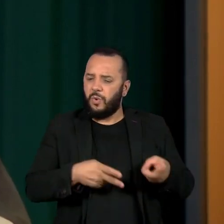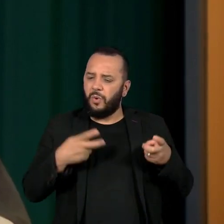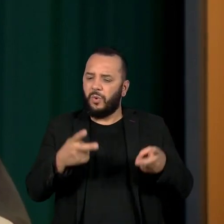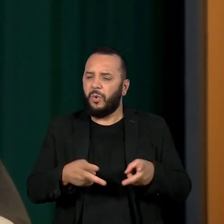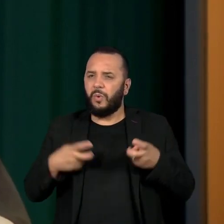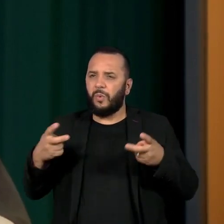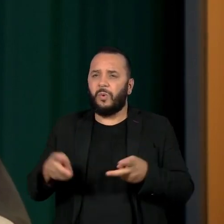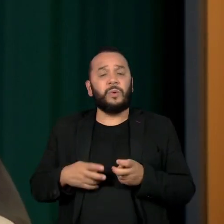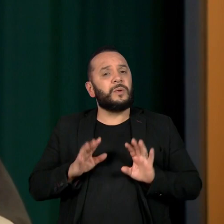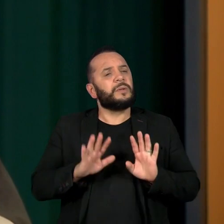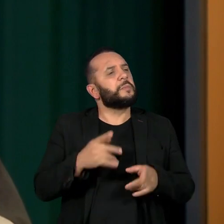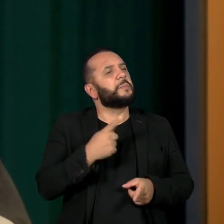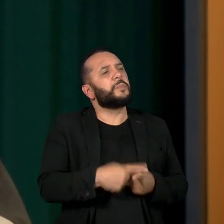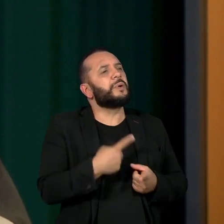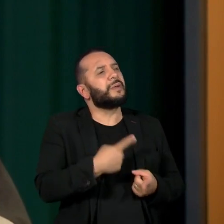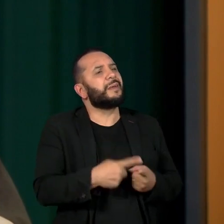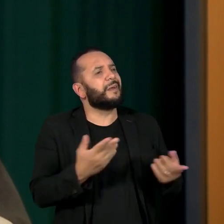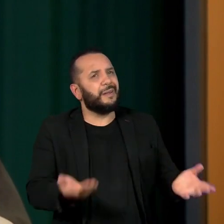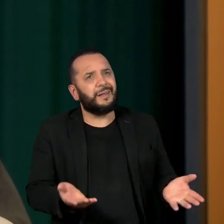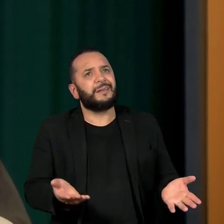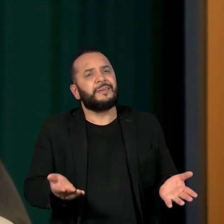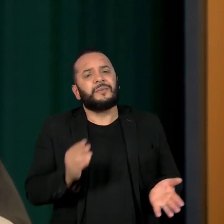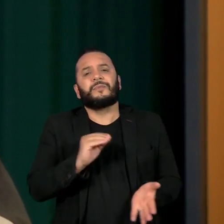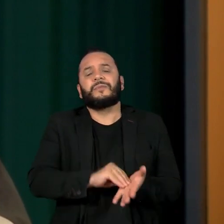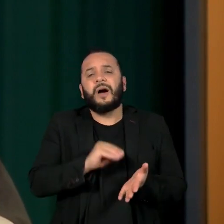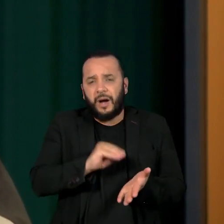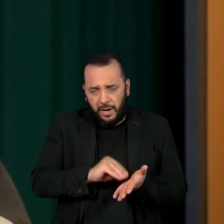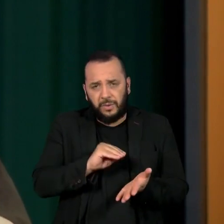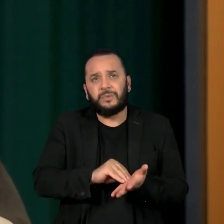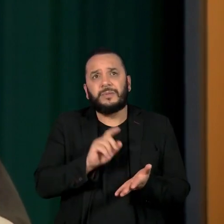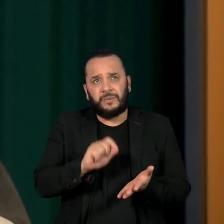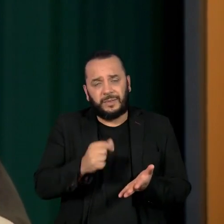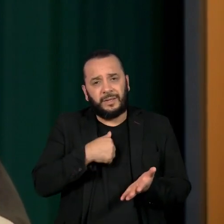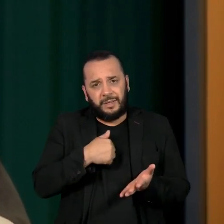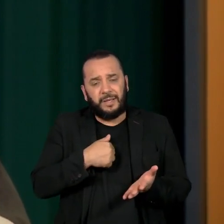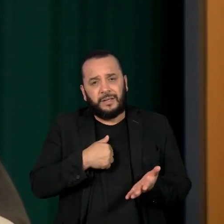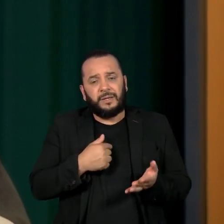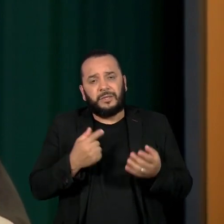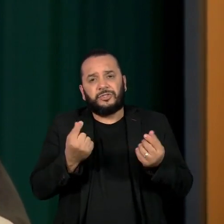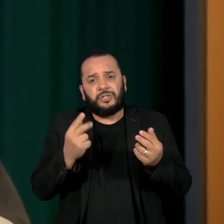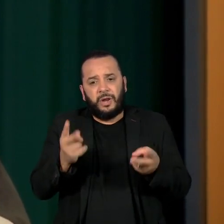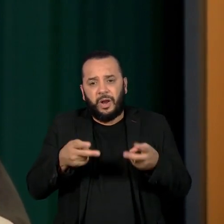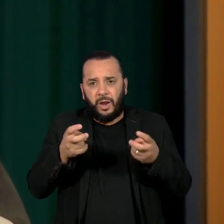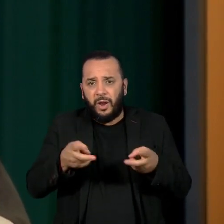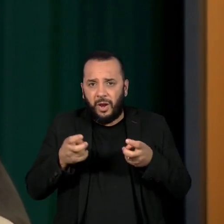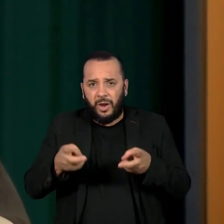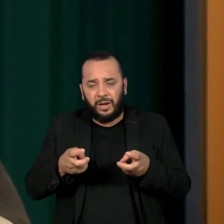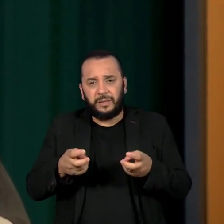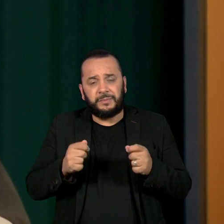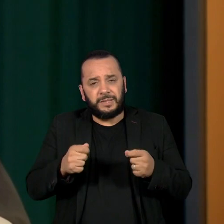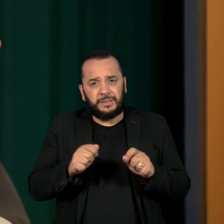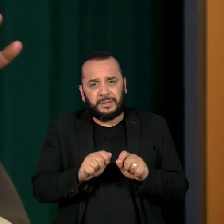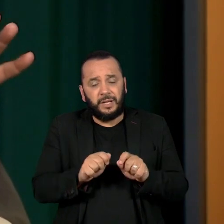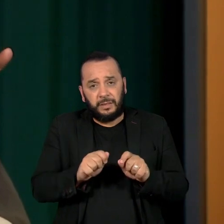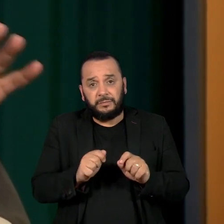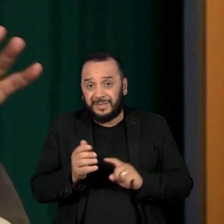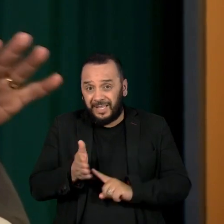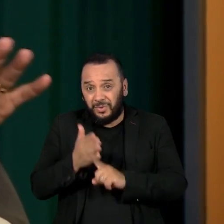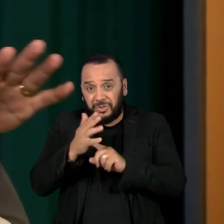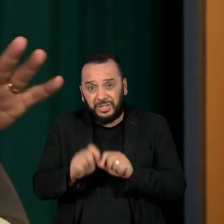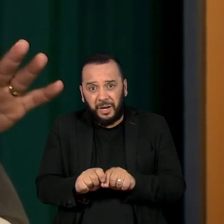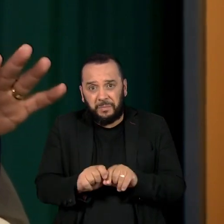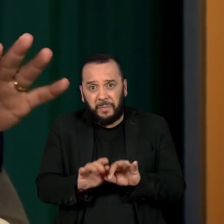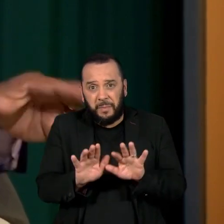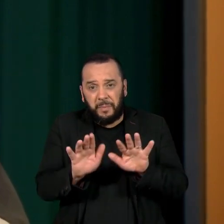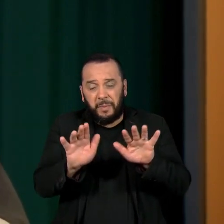uma dificuldade de distribuição igualitária desse recurso para todos os brasileiros? Podemos dizer que existe